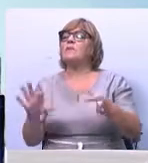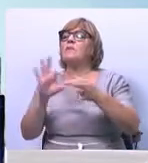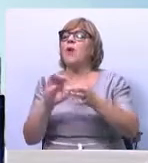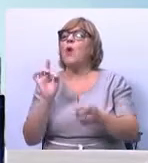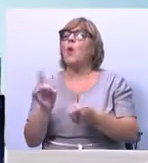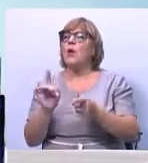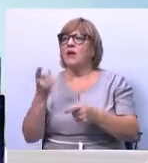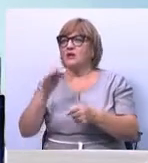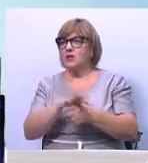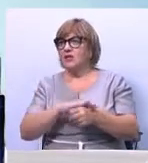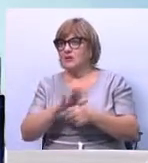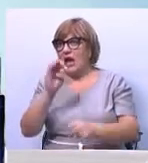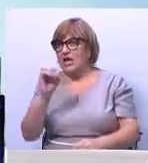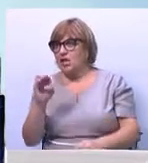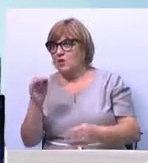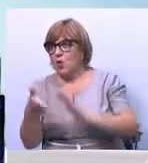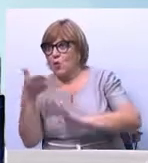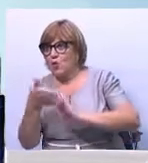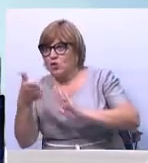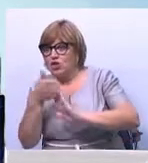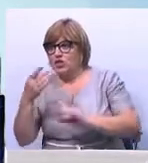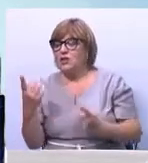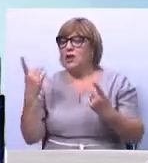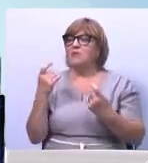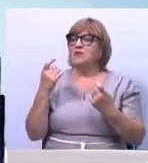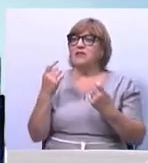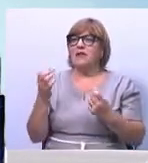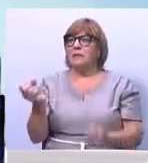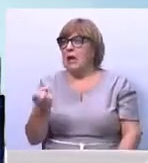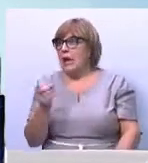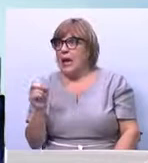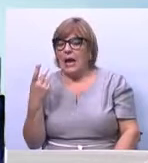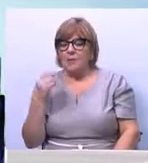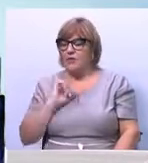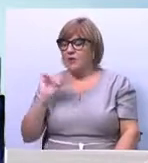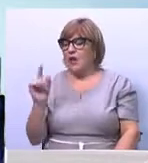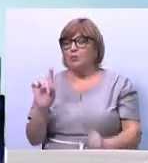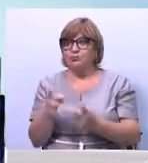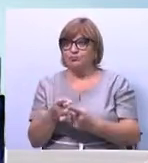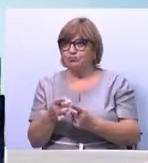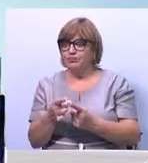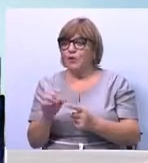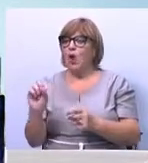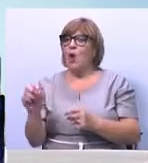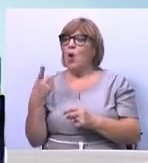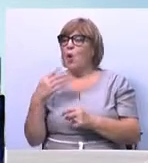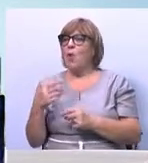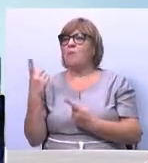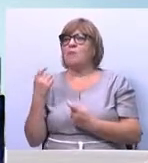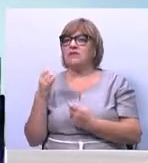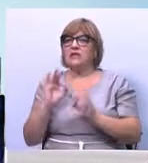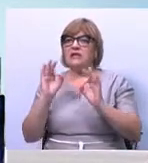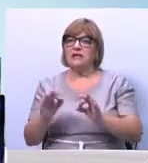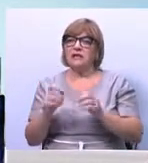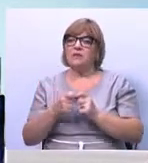prática. Se é uma situação SOS, é uma situação que precisamos de uma ação muito rápida, mas curta, ou se é uma situação para um tratamento